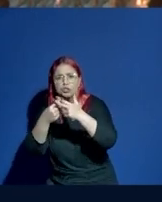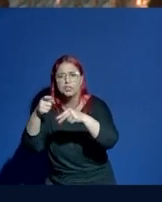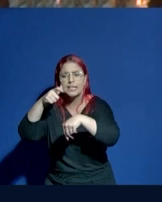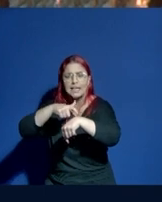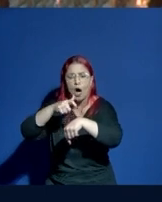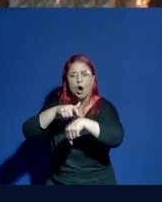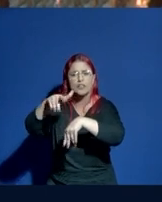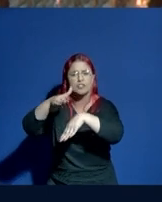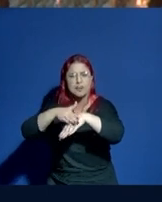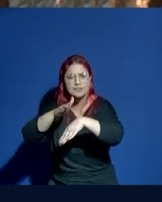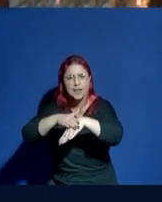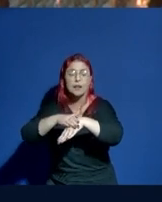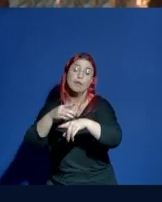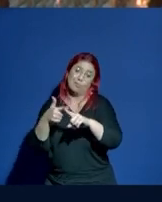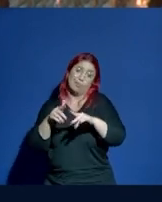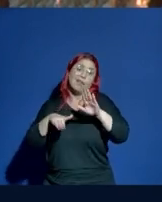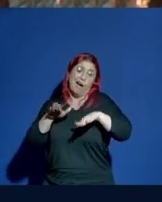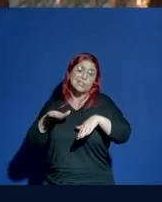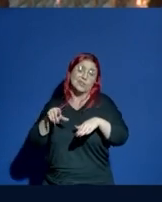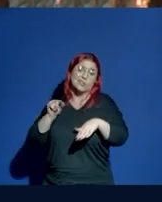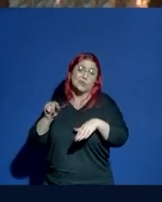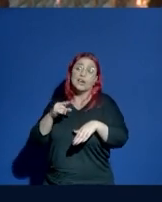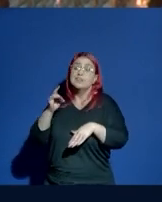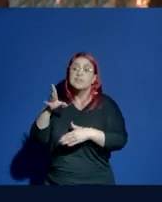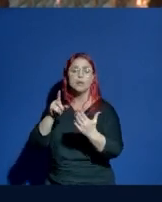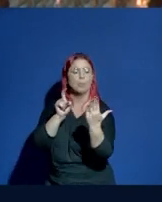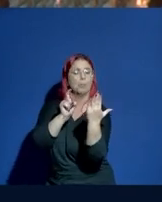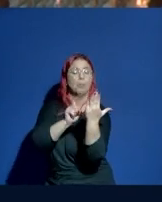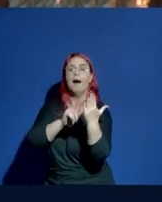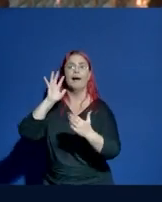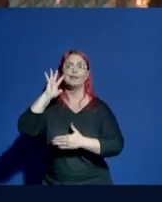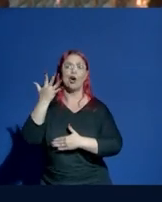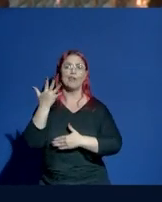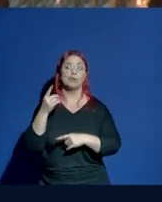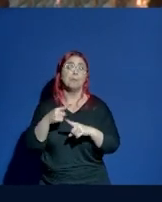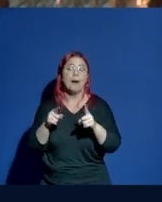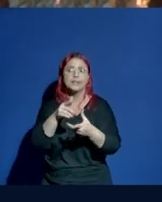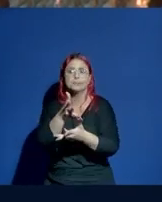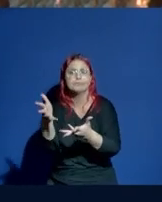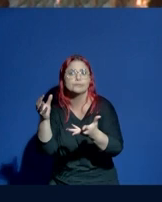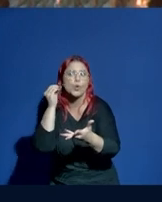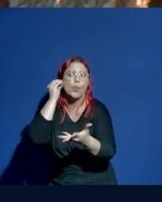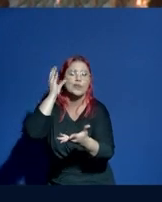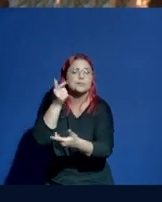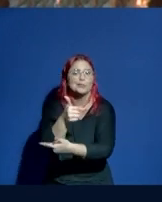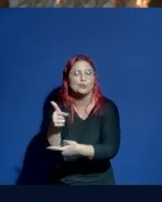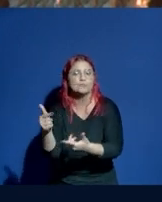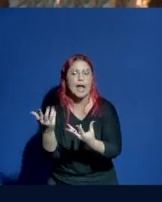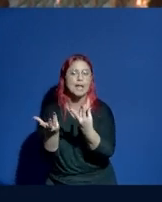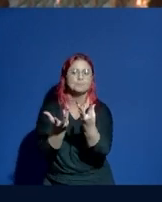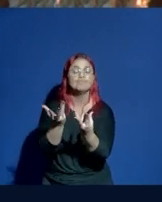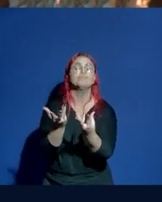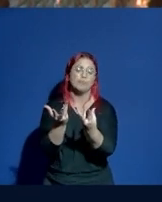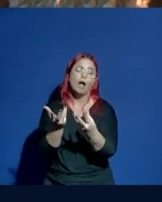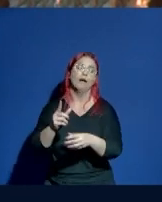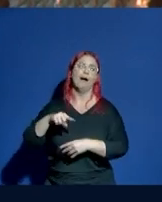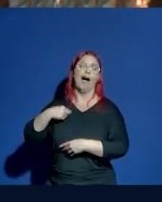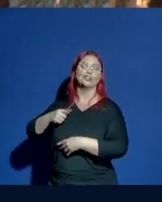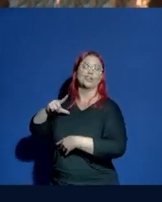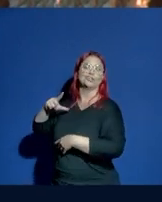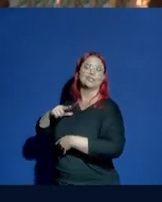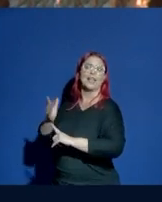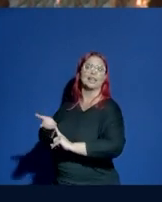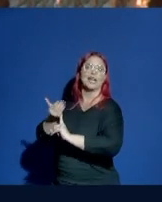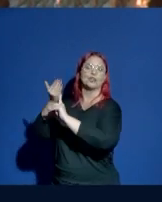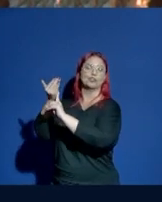no momento da aplicação que muitas vezes é o simples apertado de um botão resolveria né mas como falta o conhecimento realmente é nós temos a